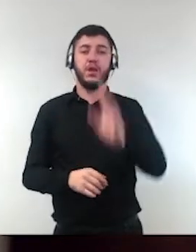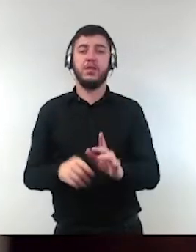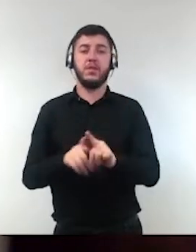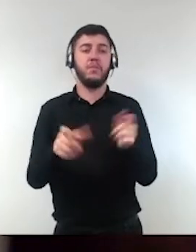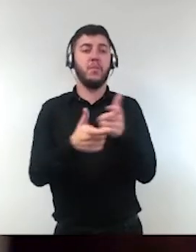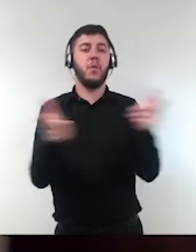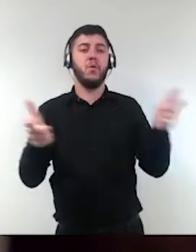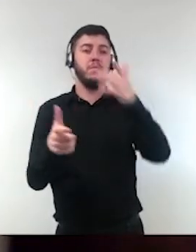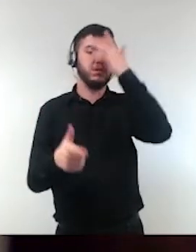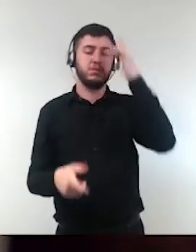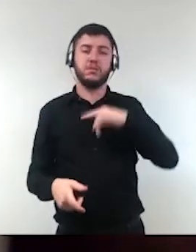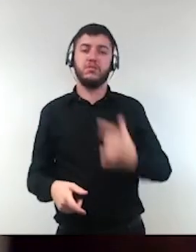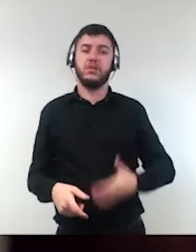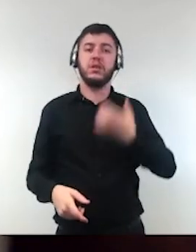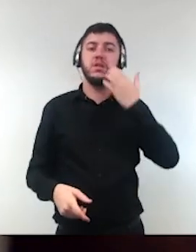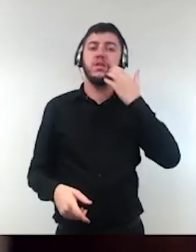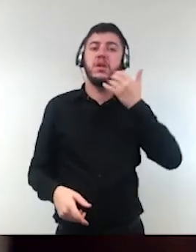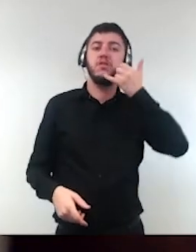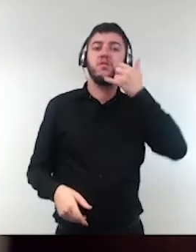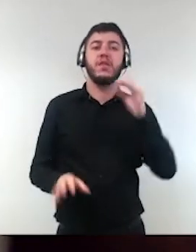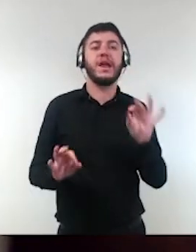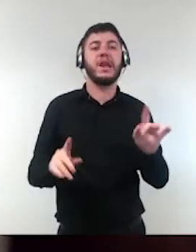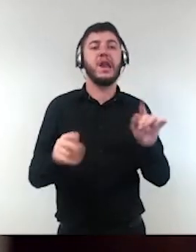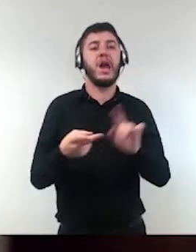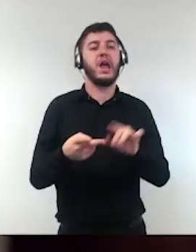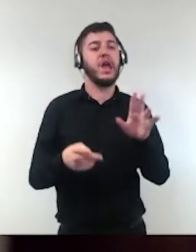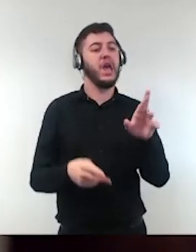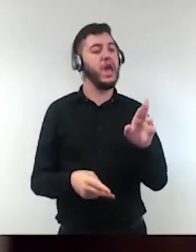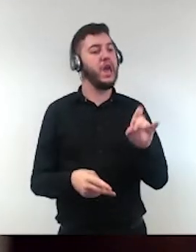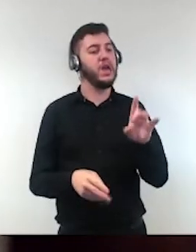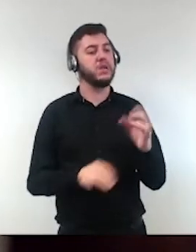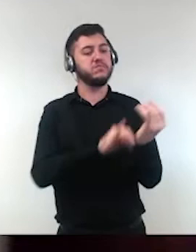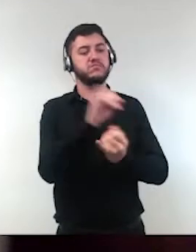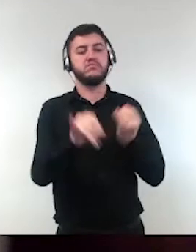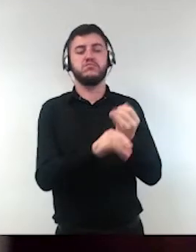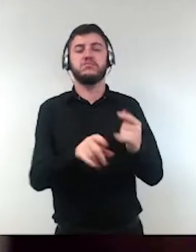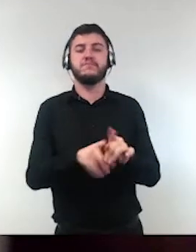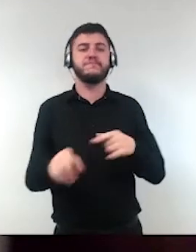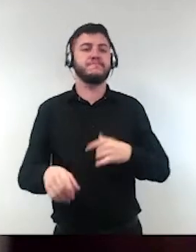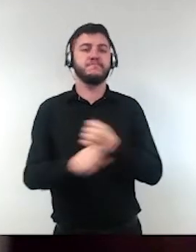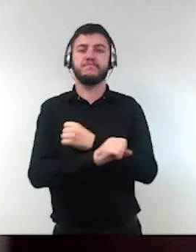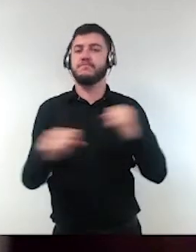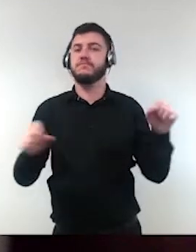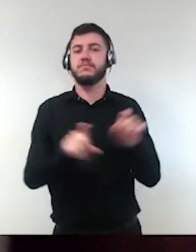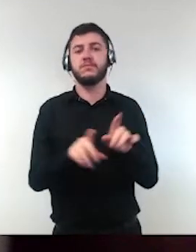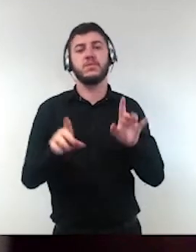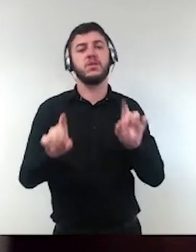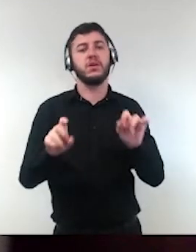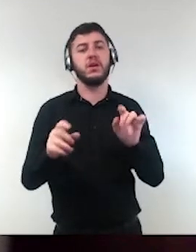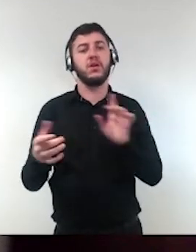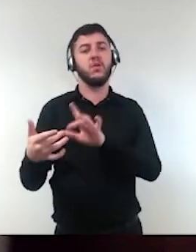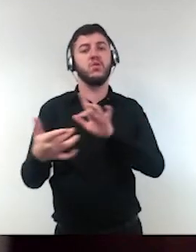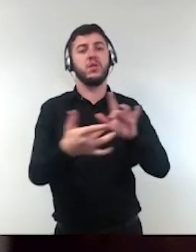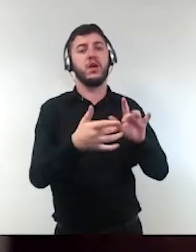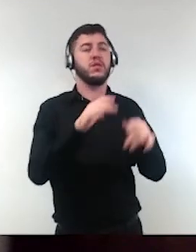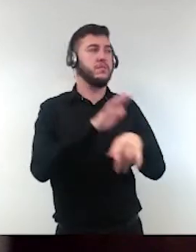internet e não podem se comunicar pelos meios eletrônicos que estão à disposição de toda a população.